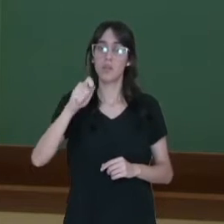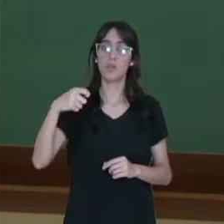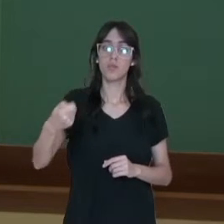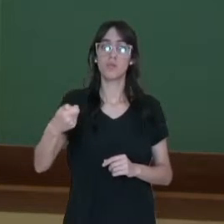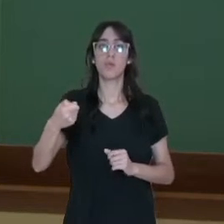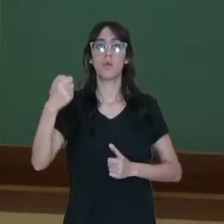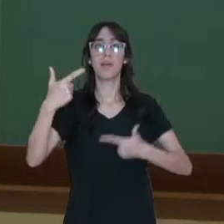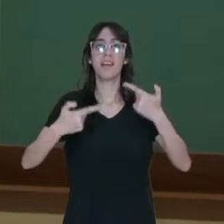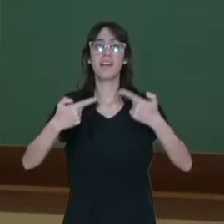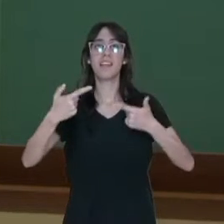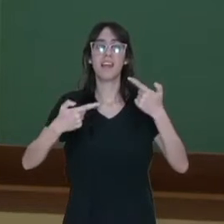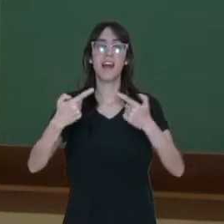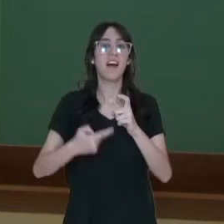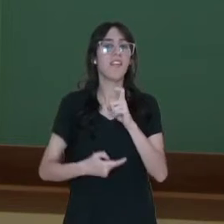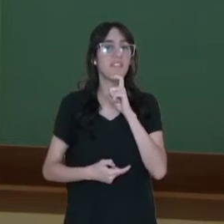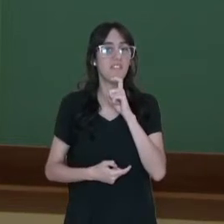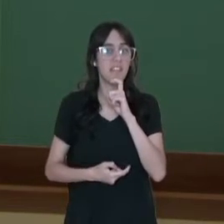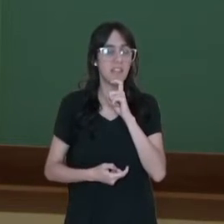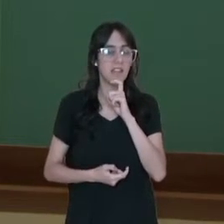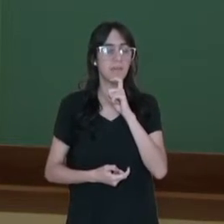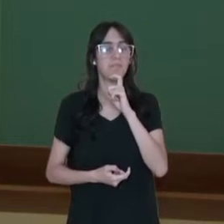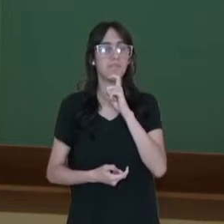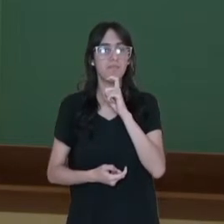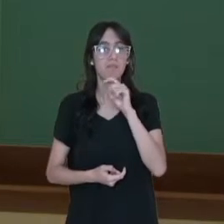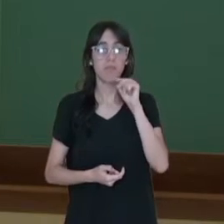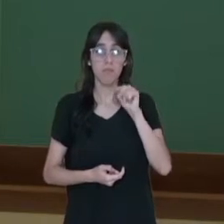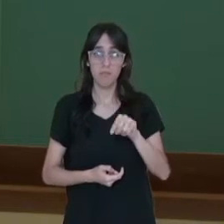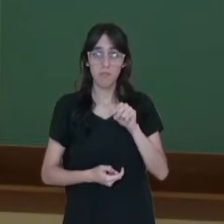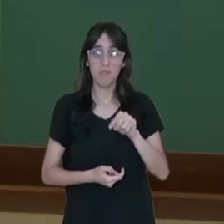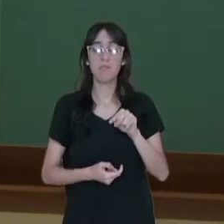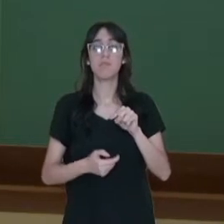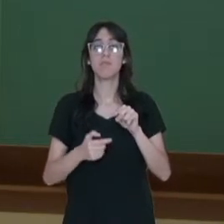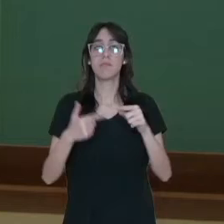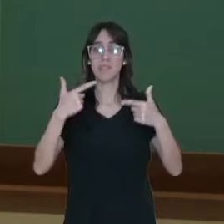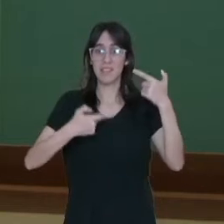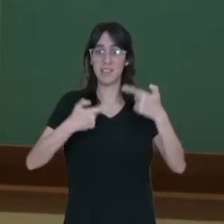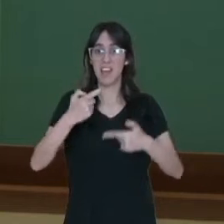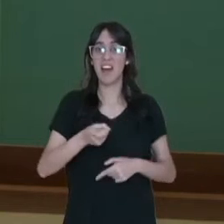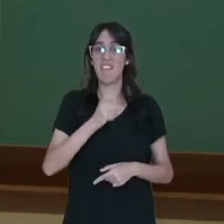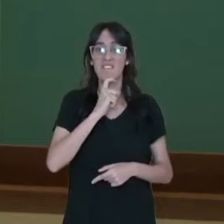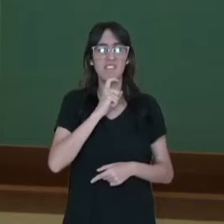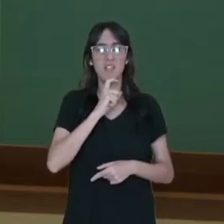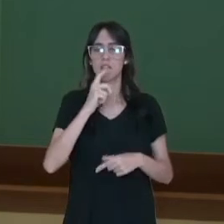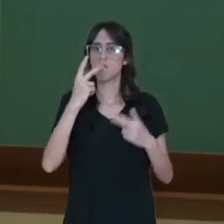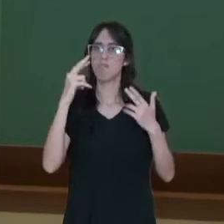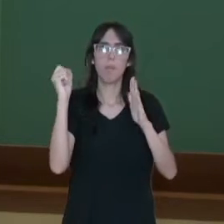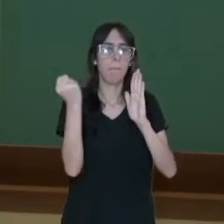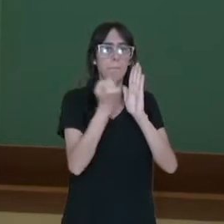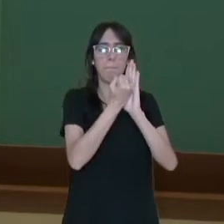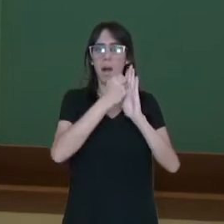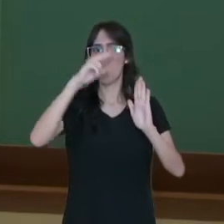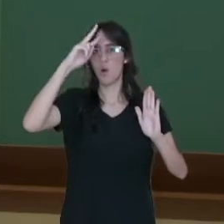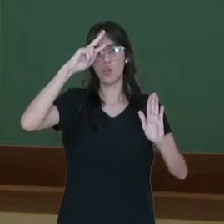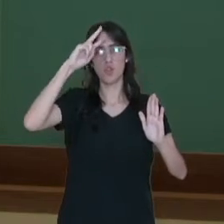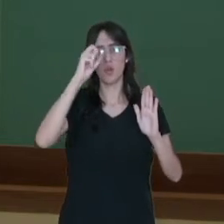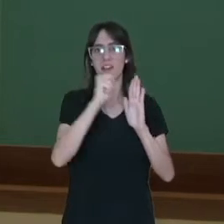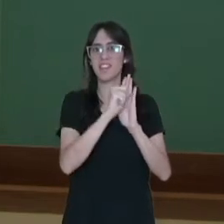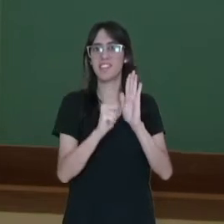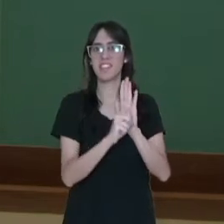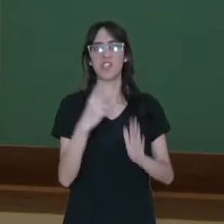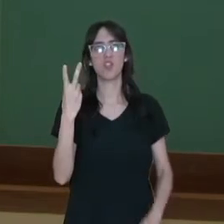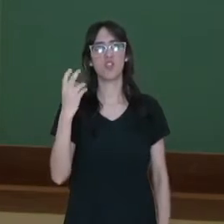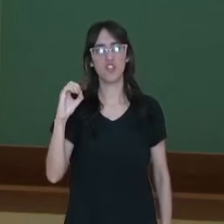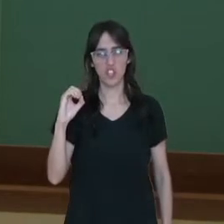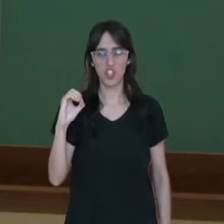Guerra Fria. Este evento que marcou praticamente toda a segunda metade do século XX no